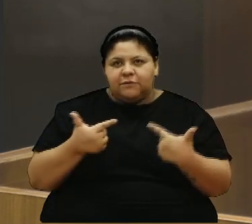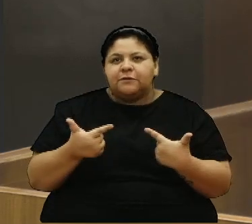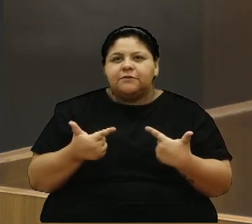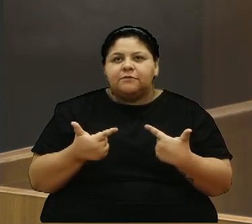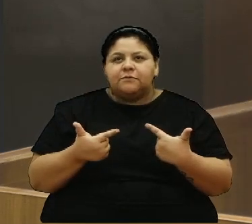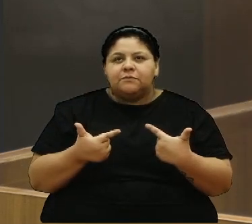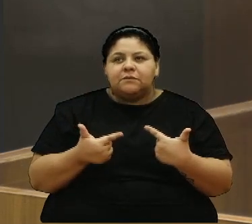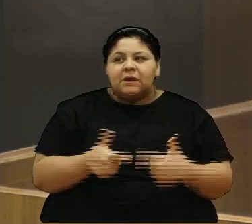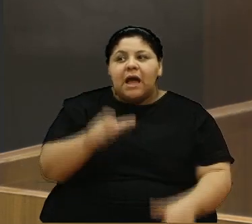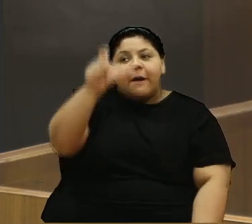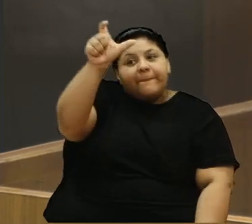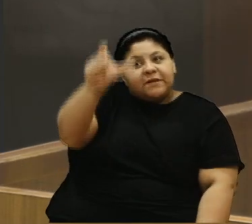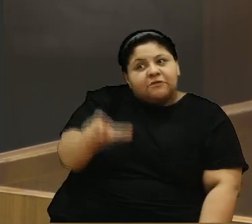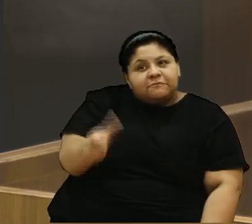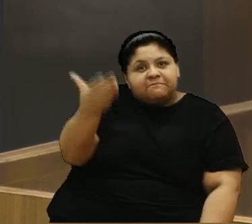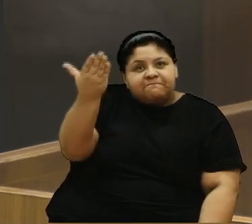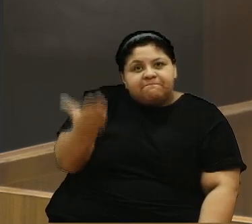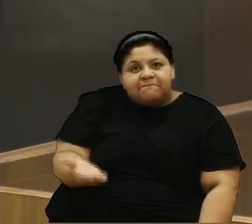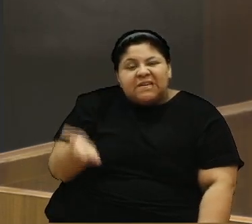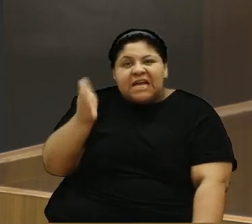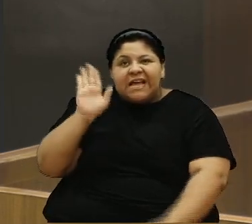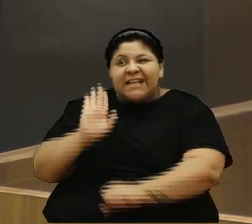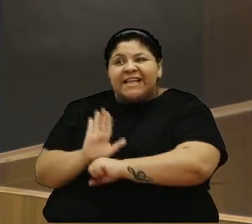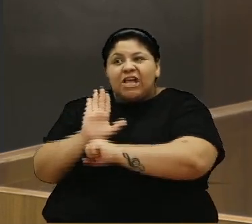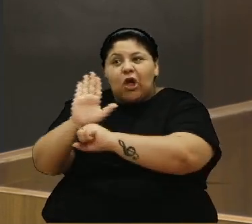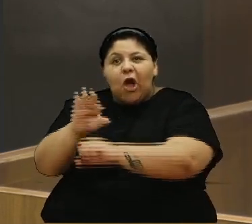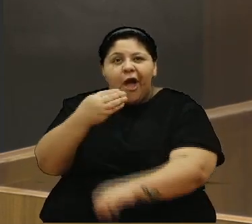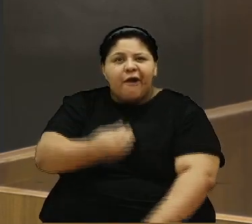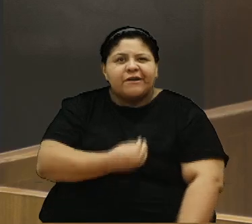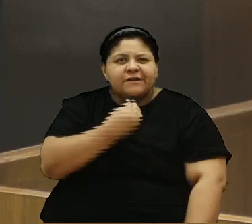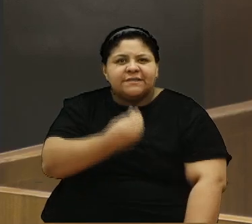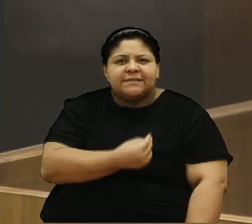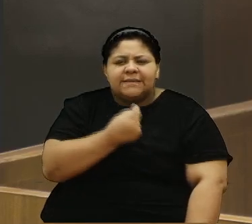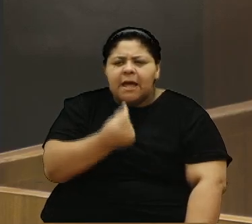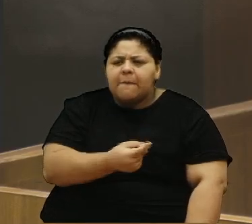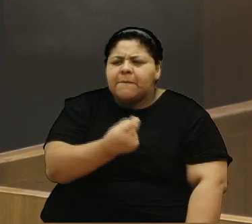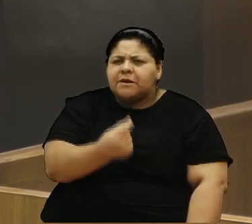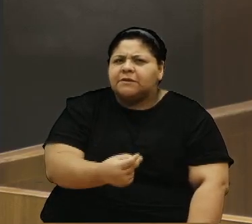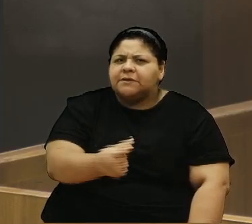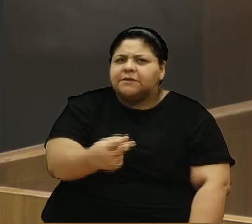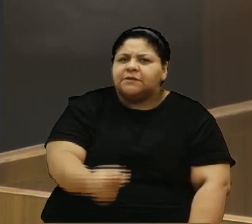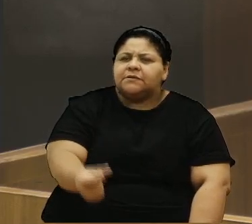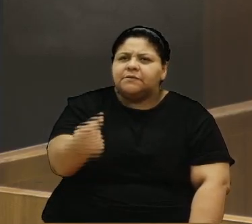Aquela pessoa que contribuiu a vida inteira